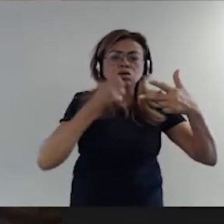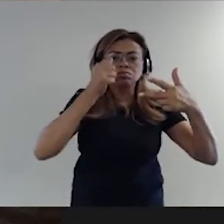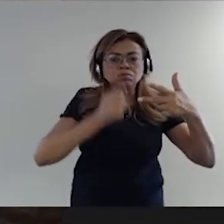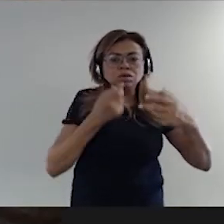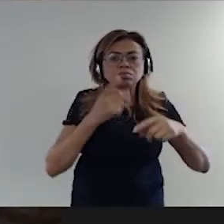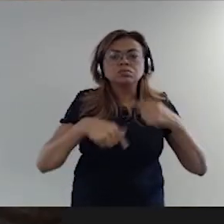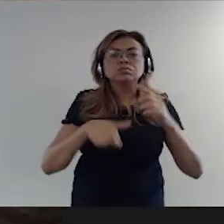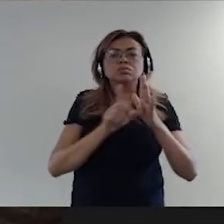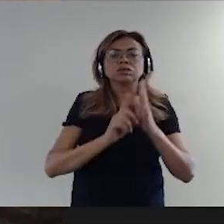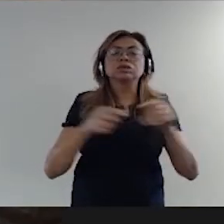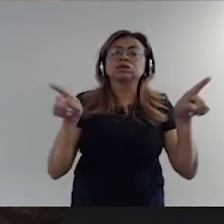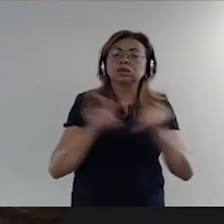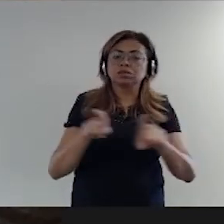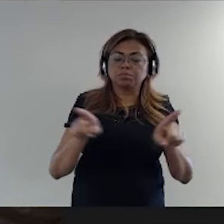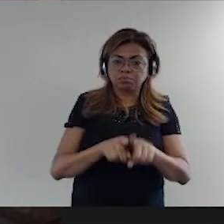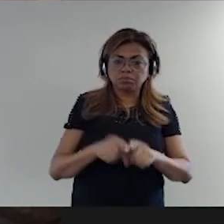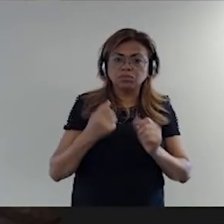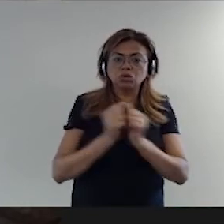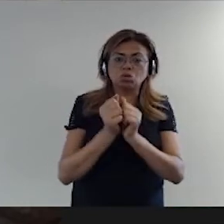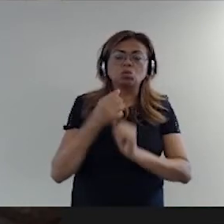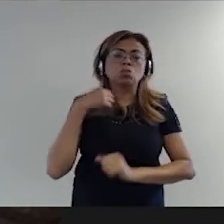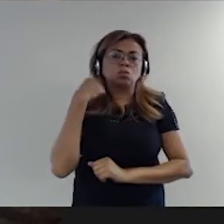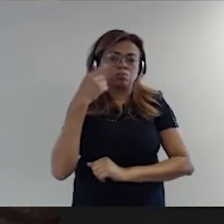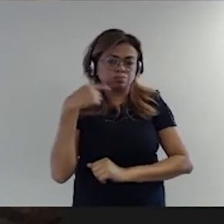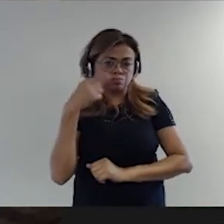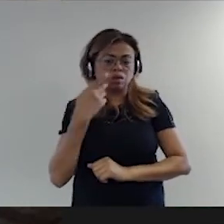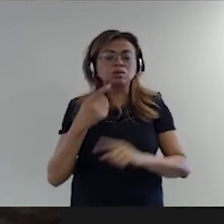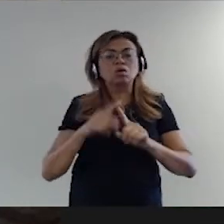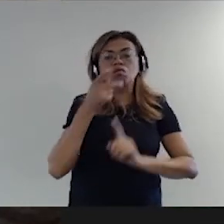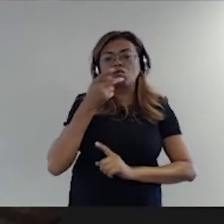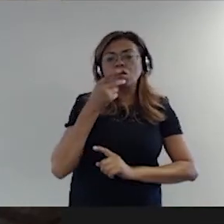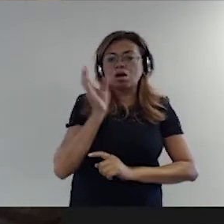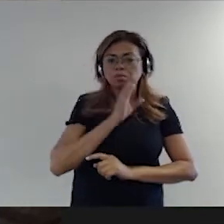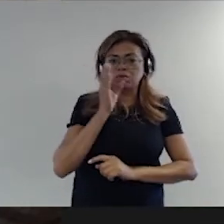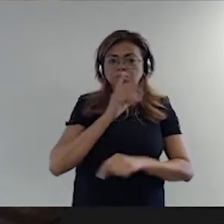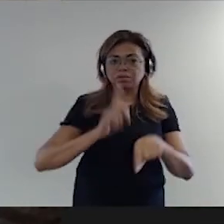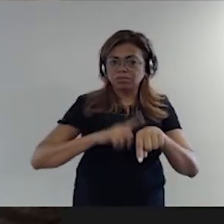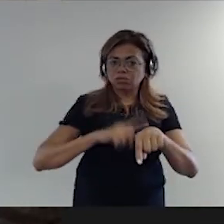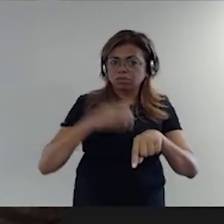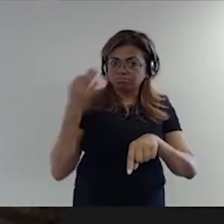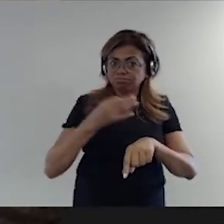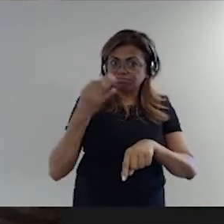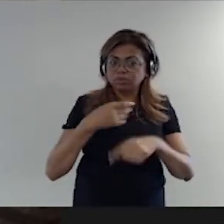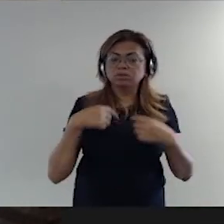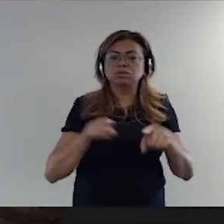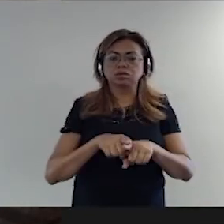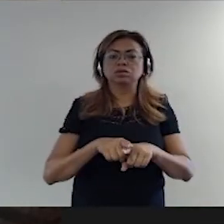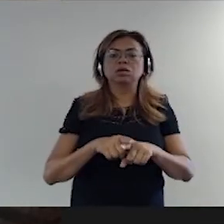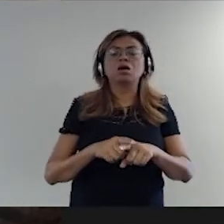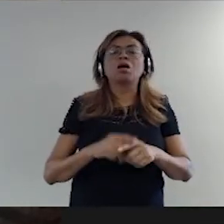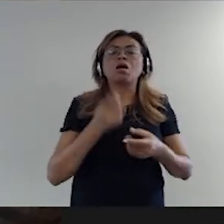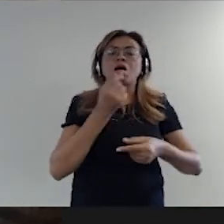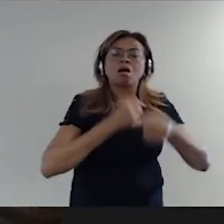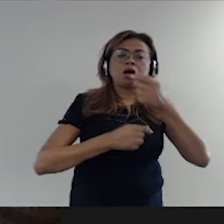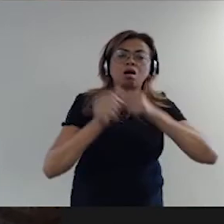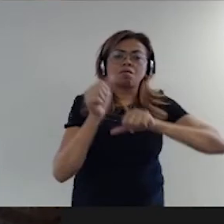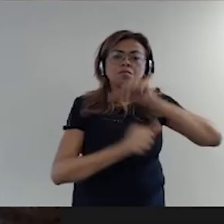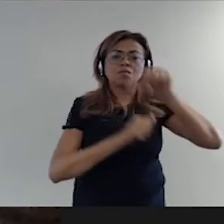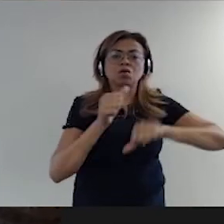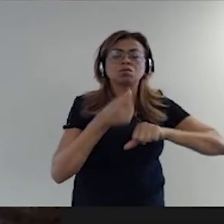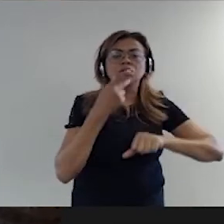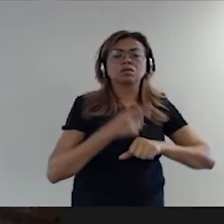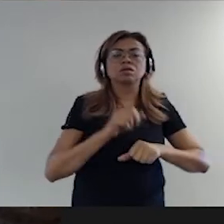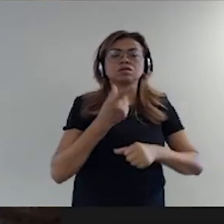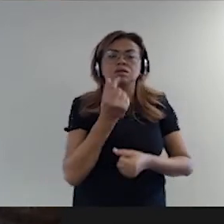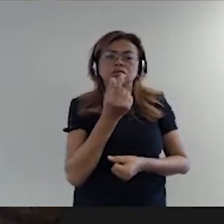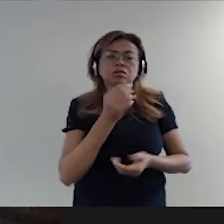falar rapidamente, e eu vou falar de forma pontual para não estourar o tempo. A reforma tributária é algo que precisa estar no